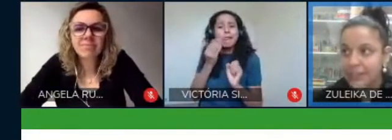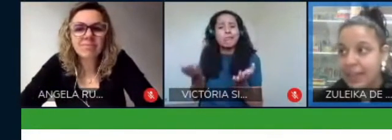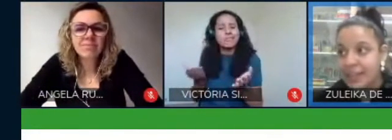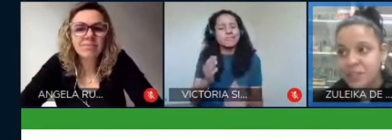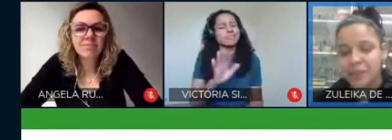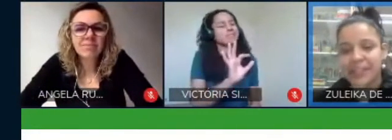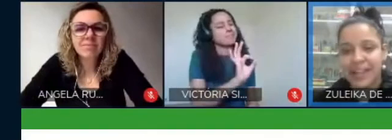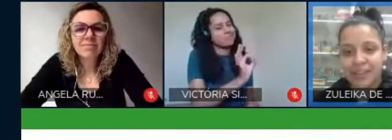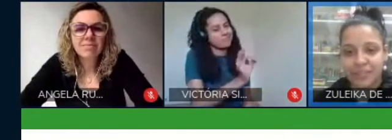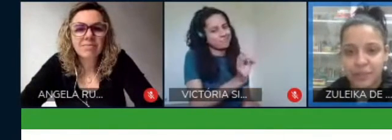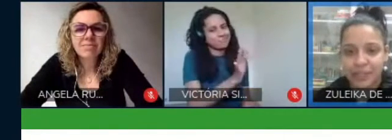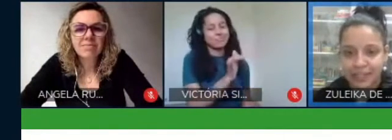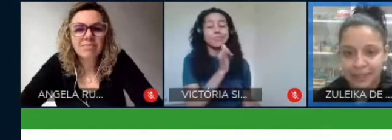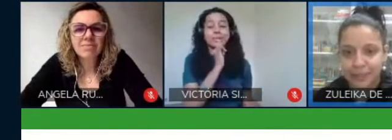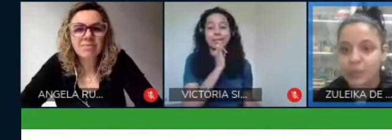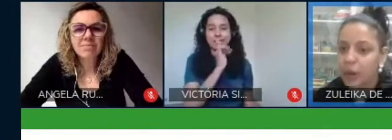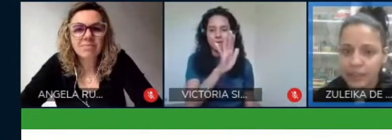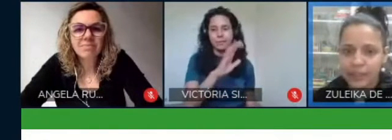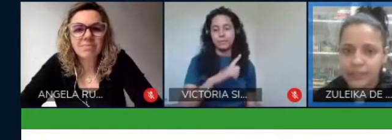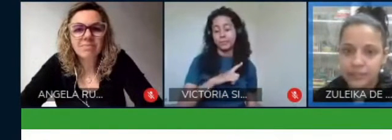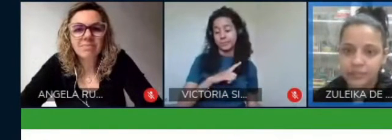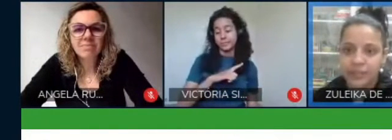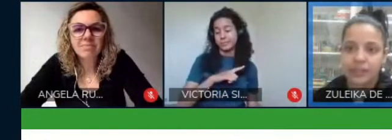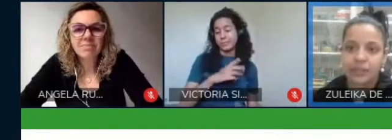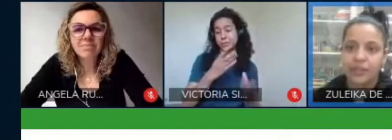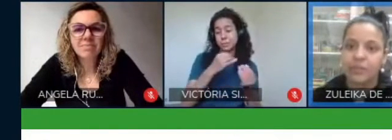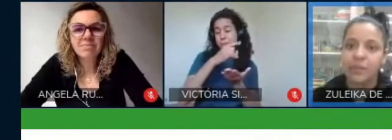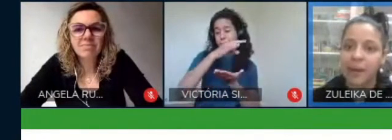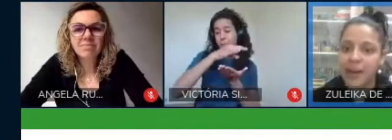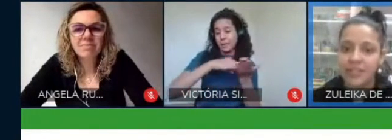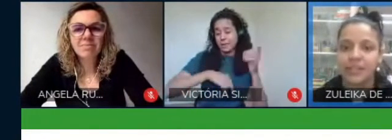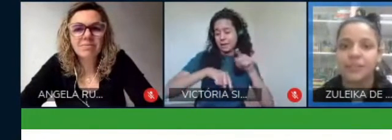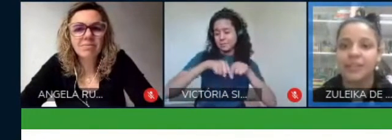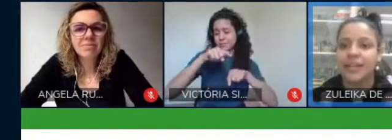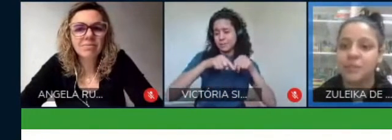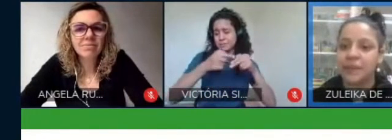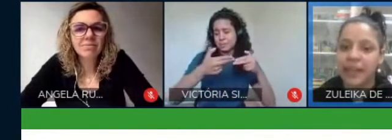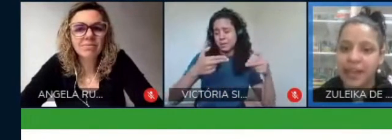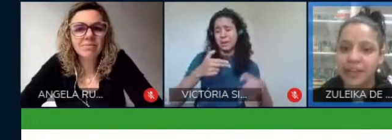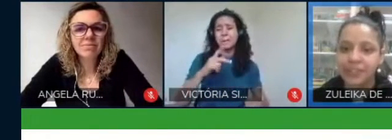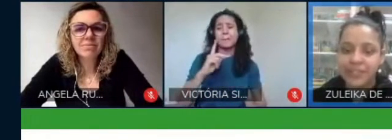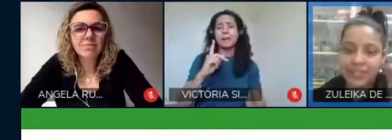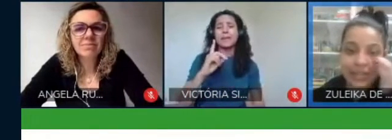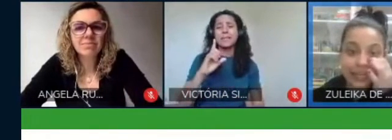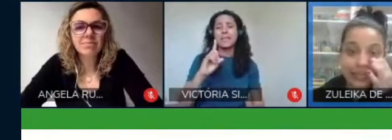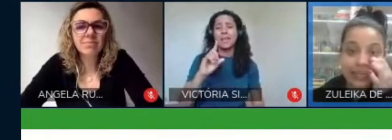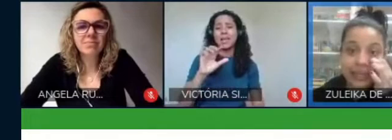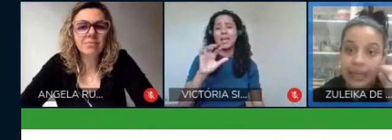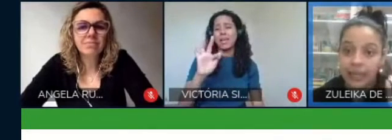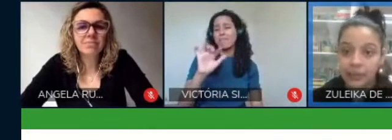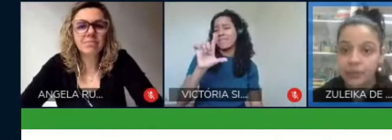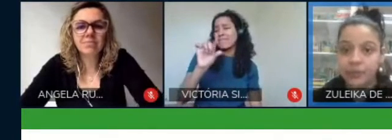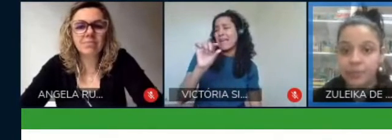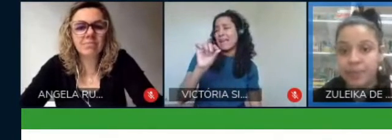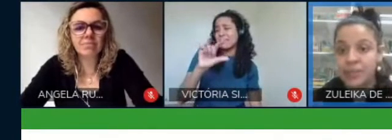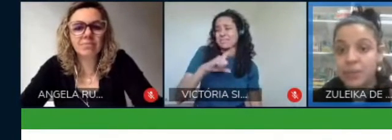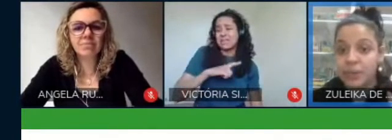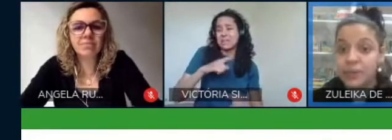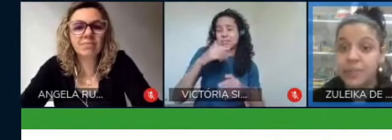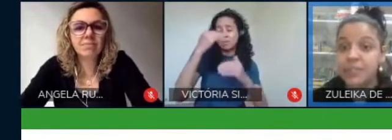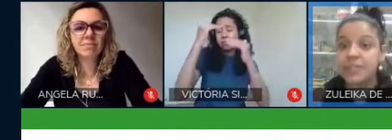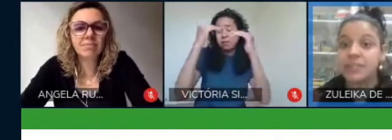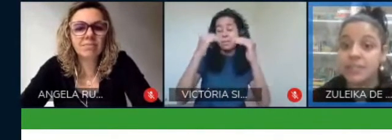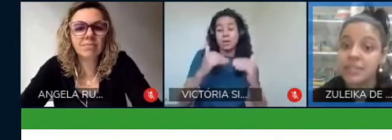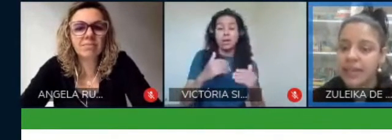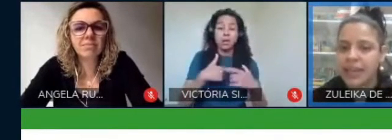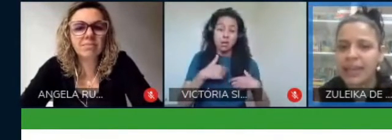que eu tenha 10 PDFs para ler. Ok, né? Eu tenho uma pasta ali com 10 PDFs, leio e